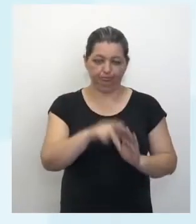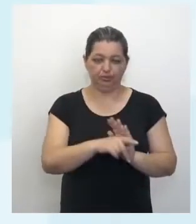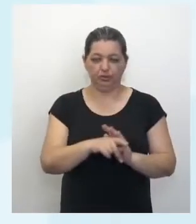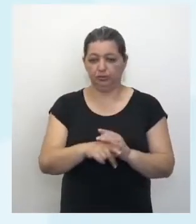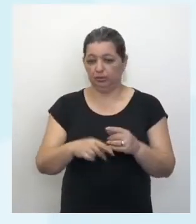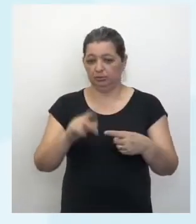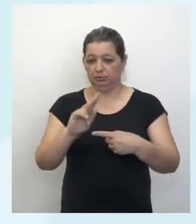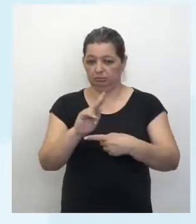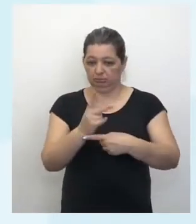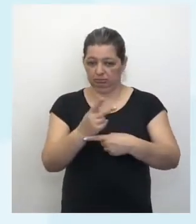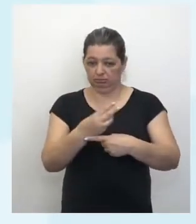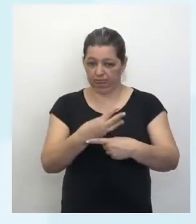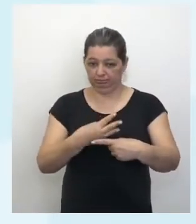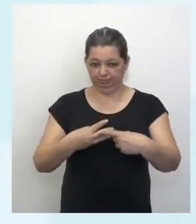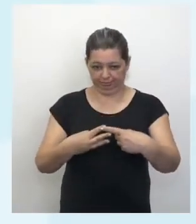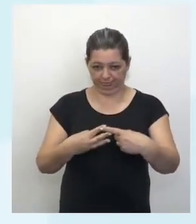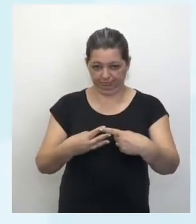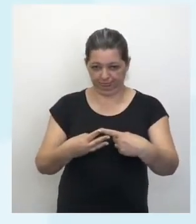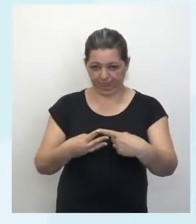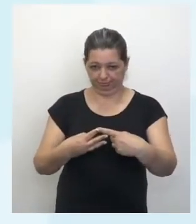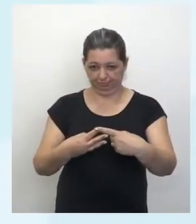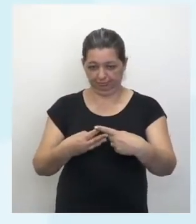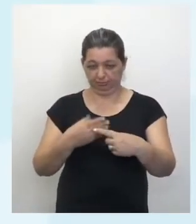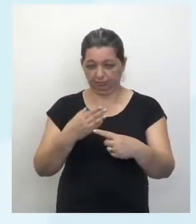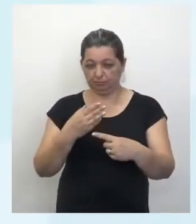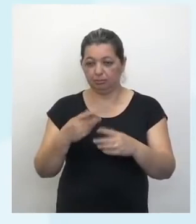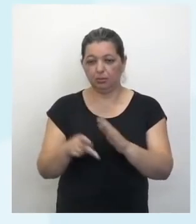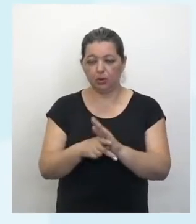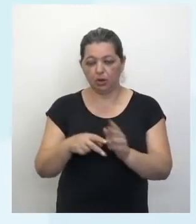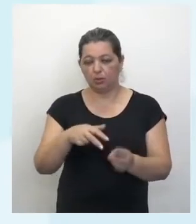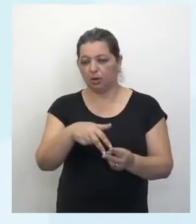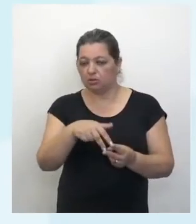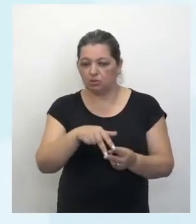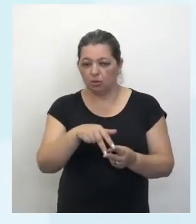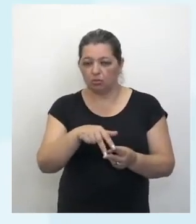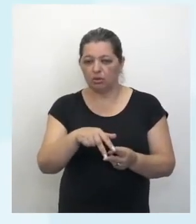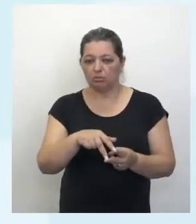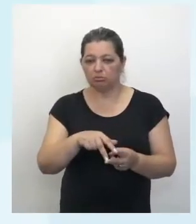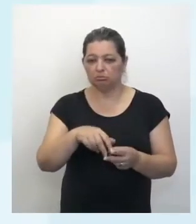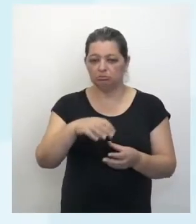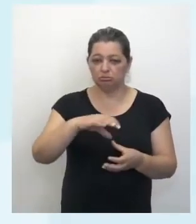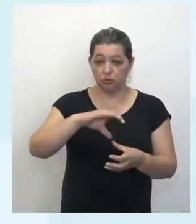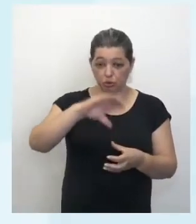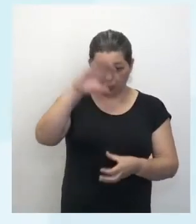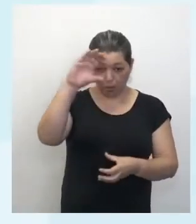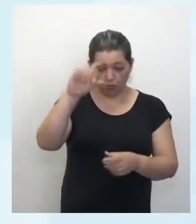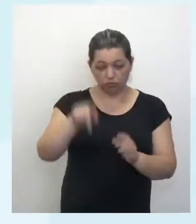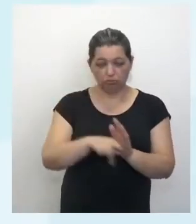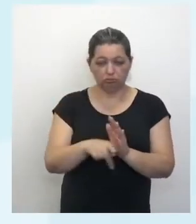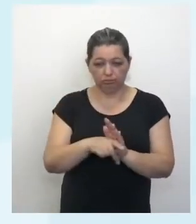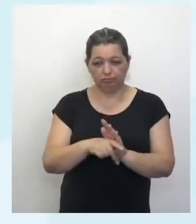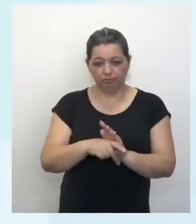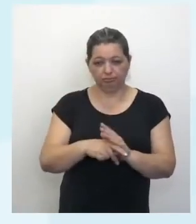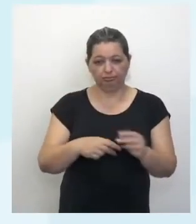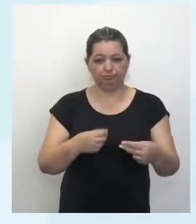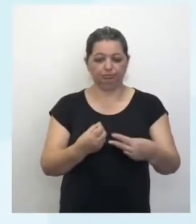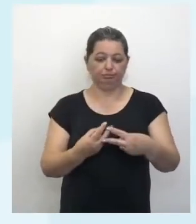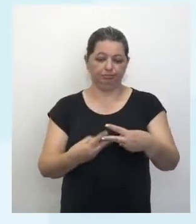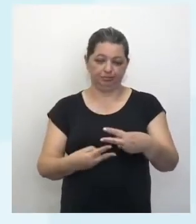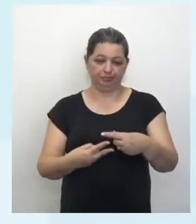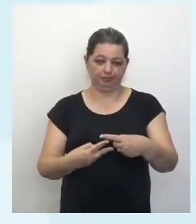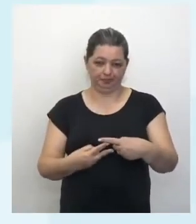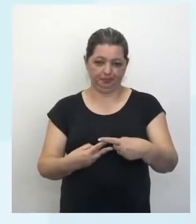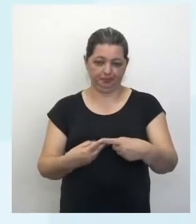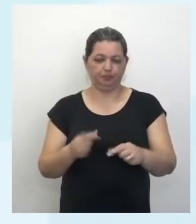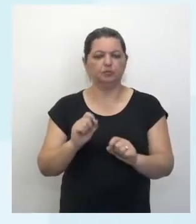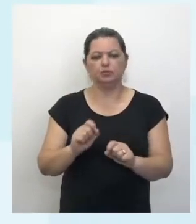da estaquinha e a sombra do poste com a sombrinha, né, da estaquinha. E aí, o que